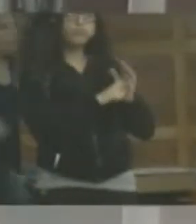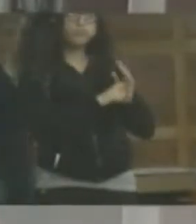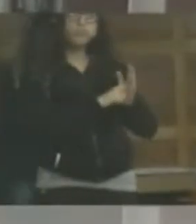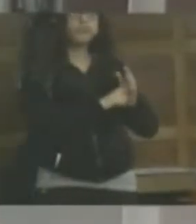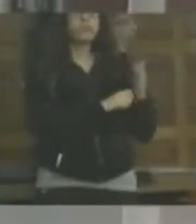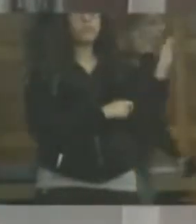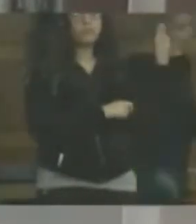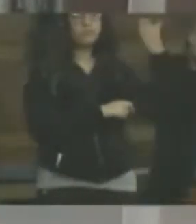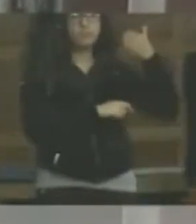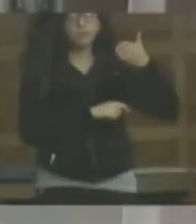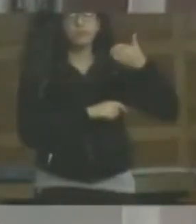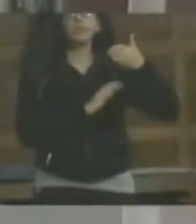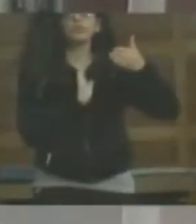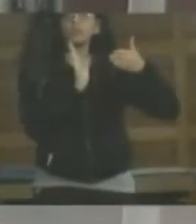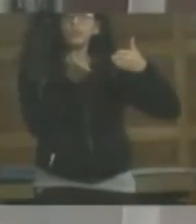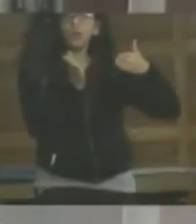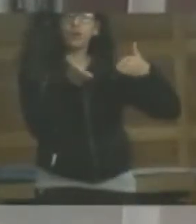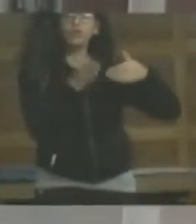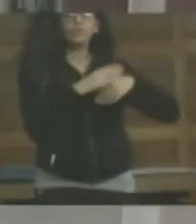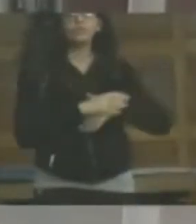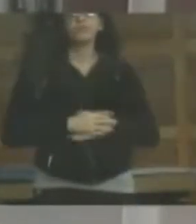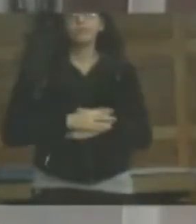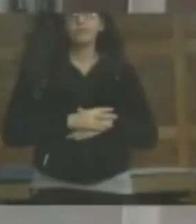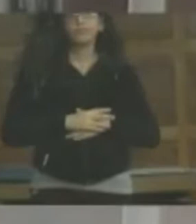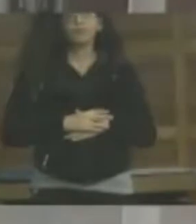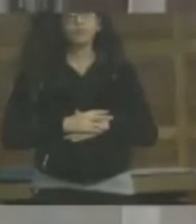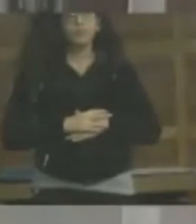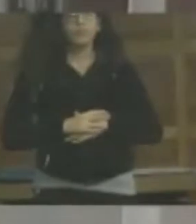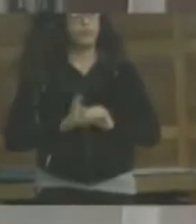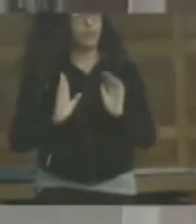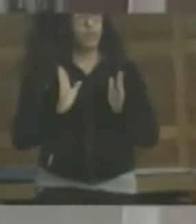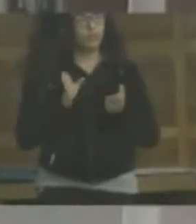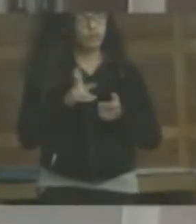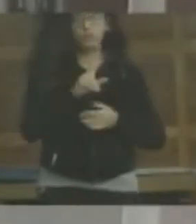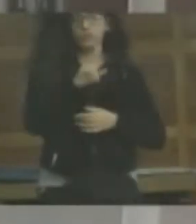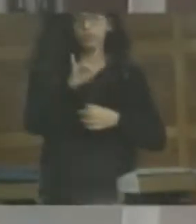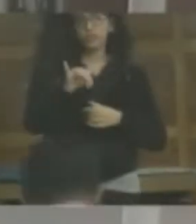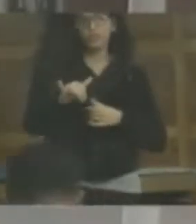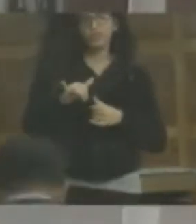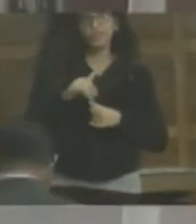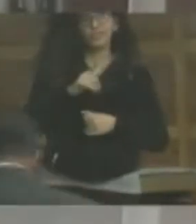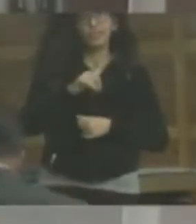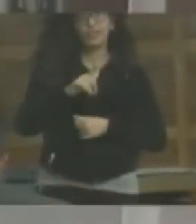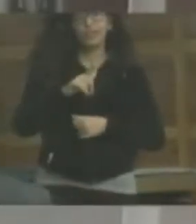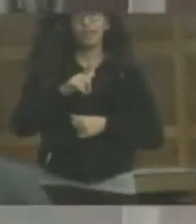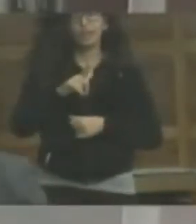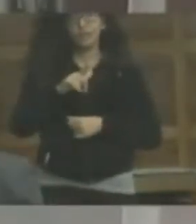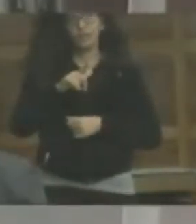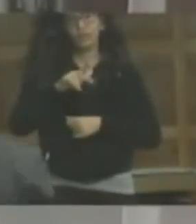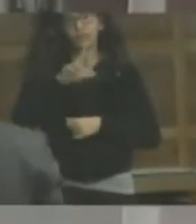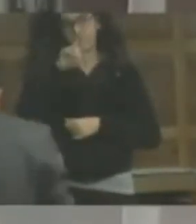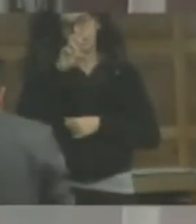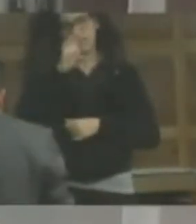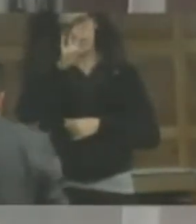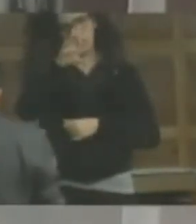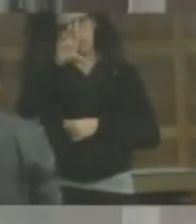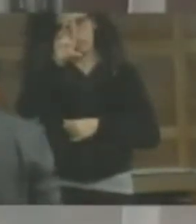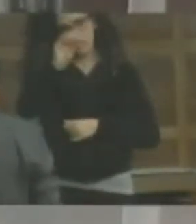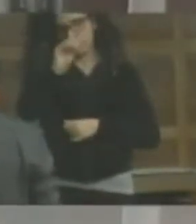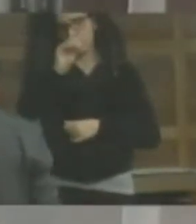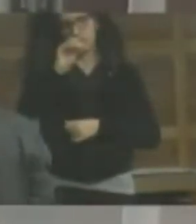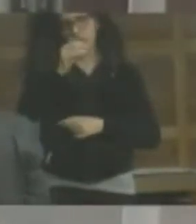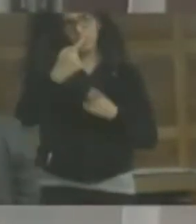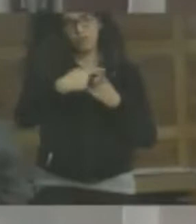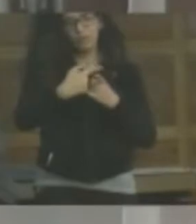lá. A balsa, dessa vez, ela não vai ser dragada com aquela retro, com aquela máquina 320, aquela máquina esteira, que ela não